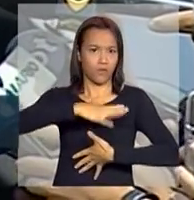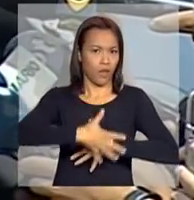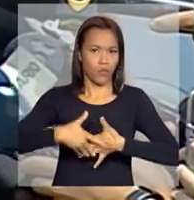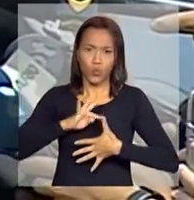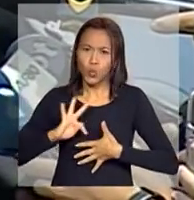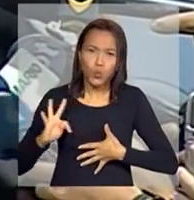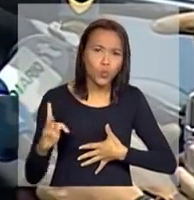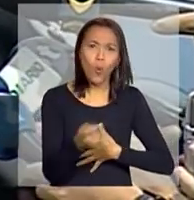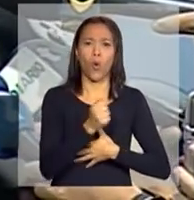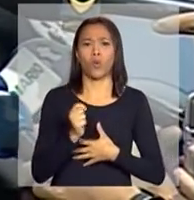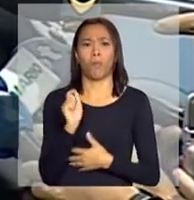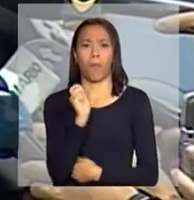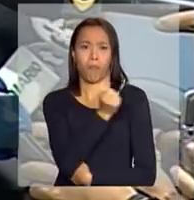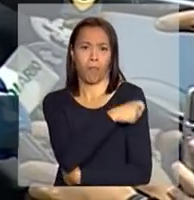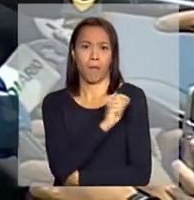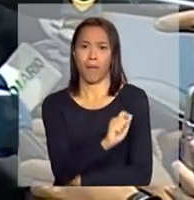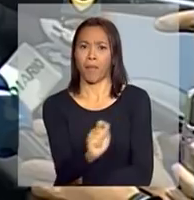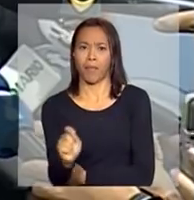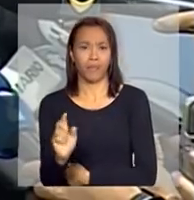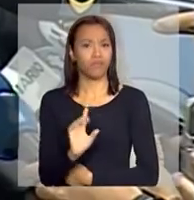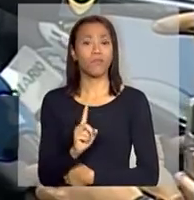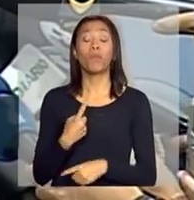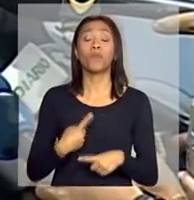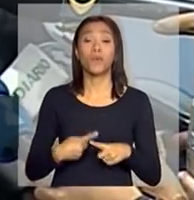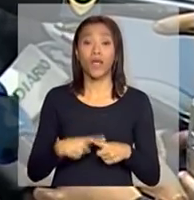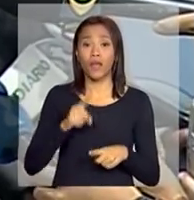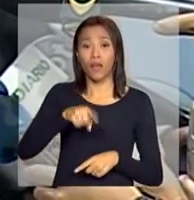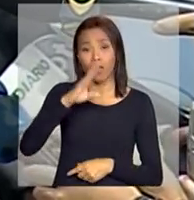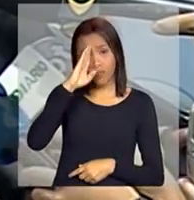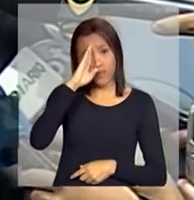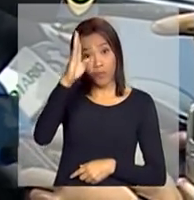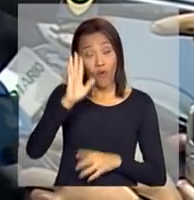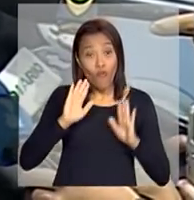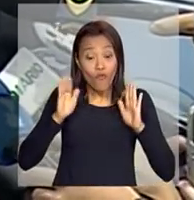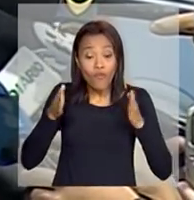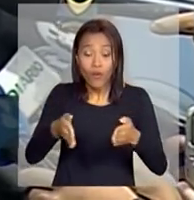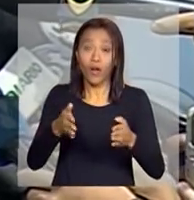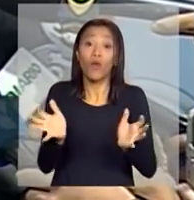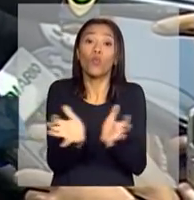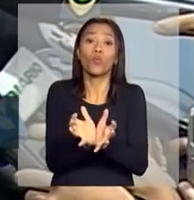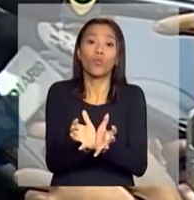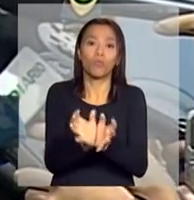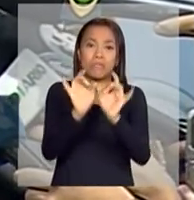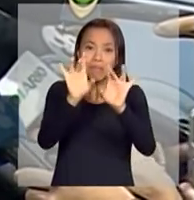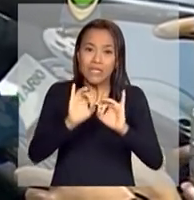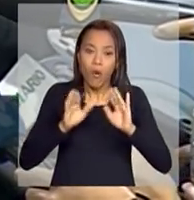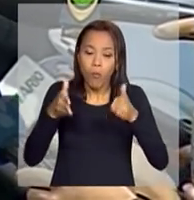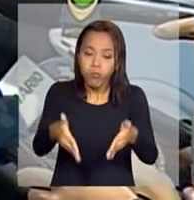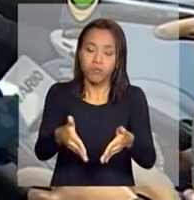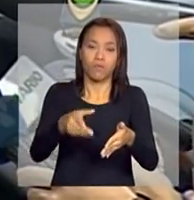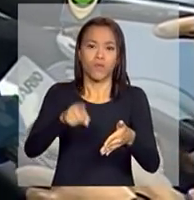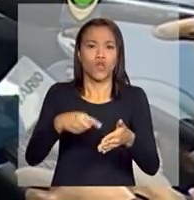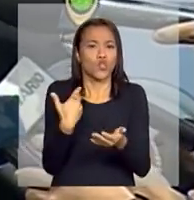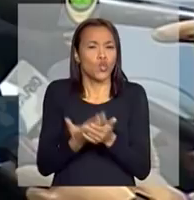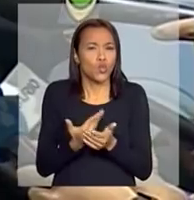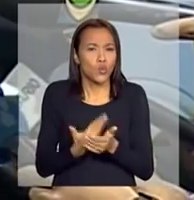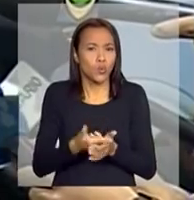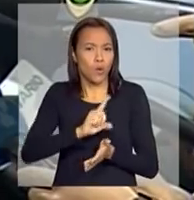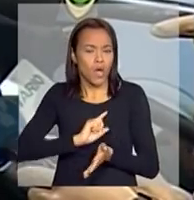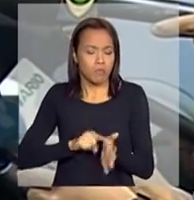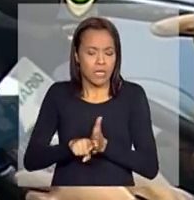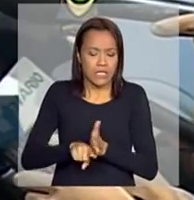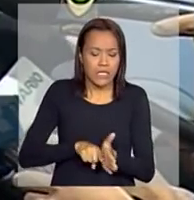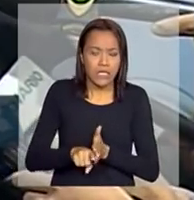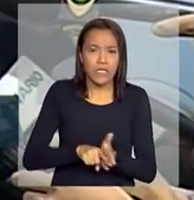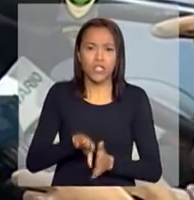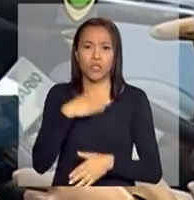todo o grupo populacional. Por que isso? Porque é fundamental você focar no público-alvo. O estudo de casos graves de